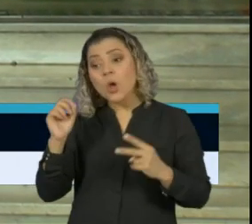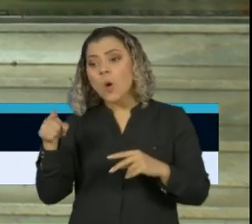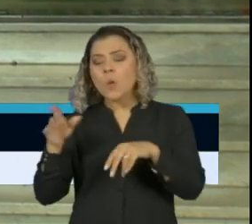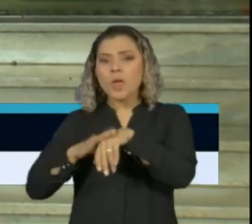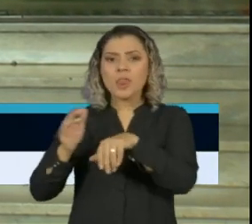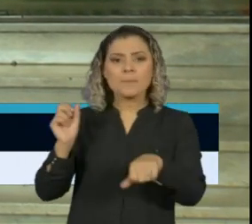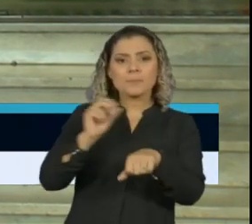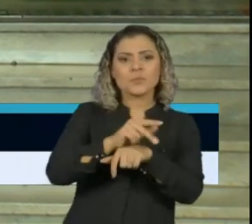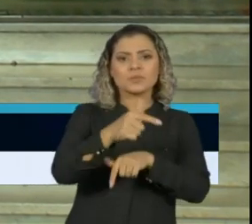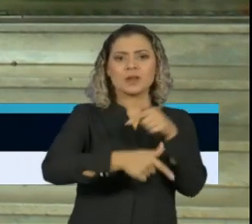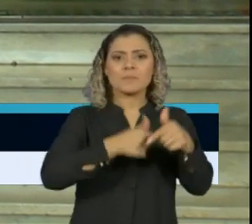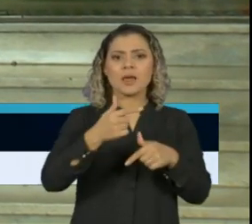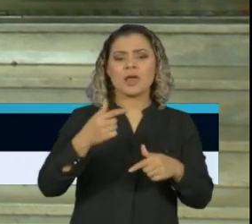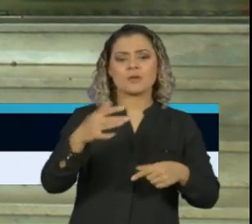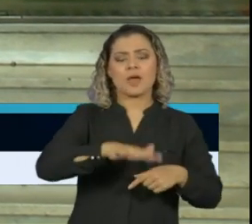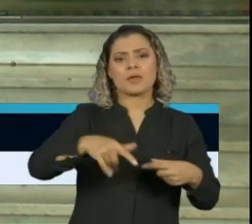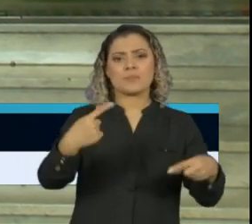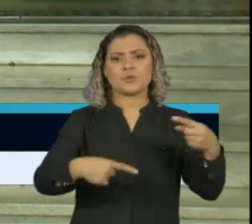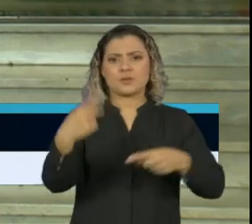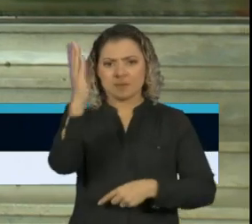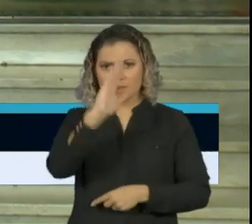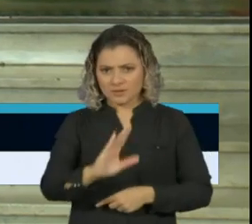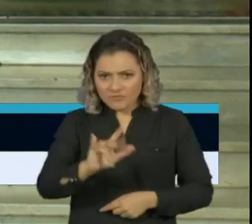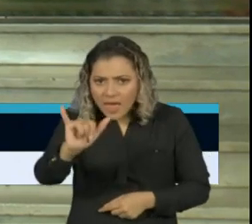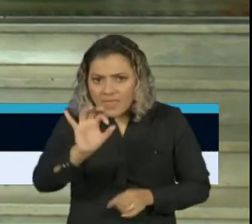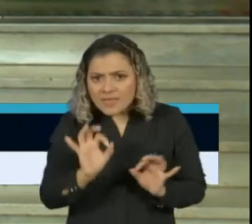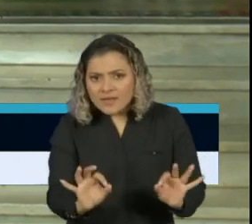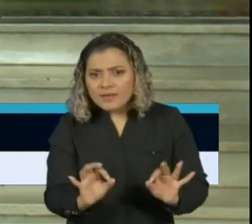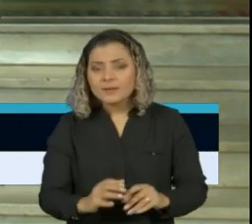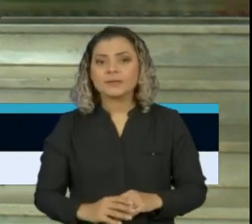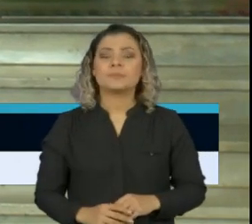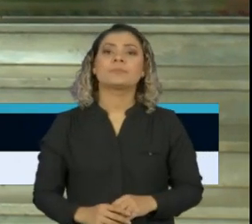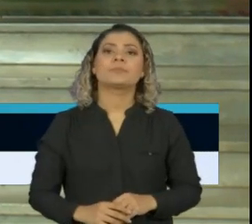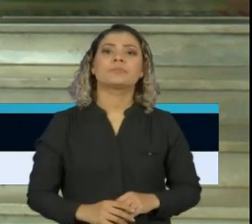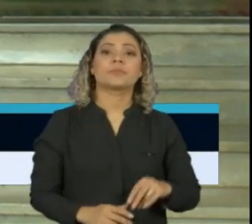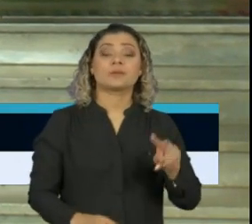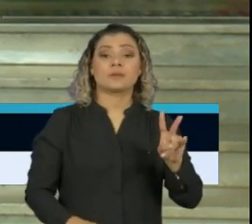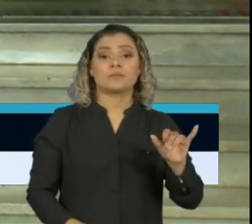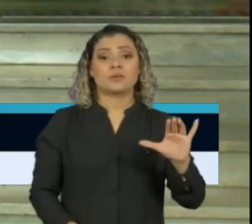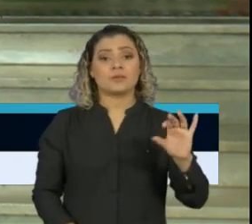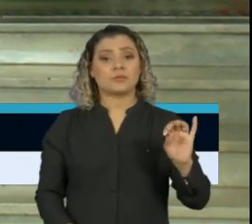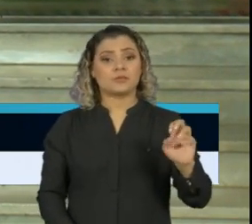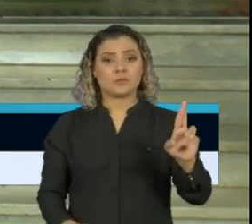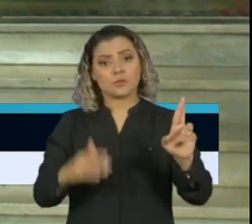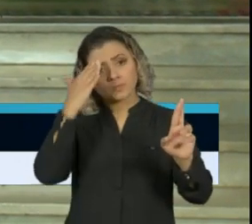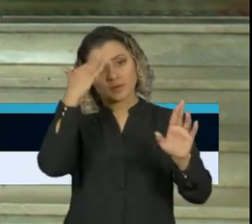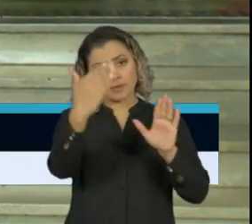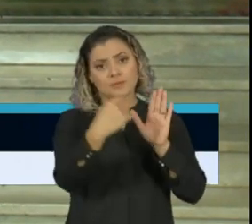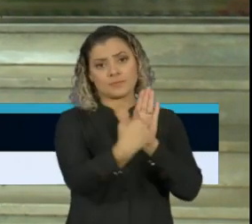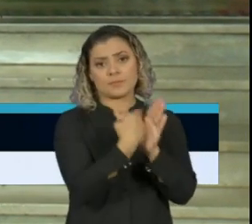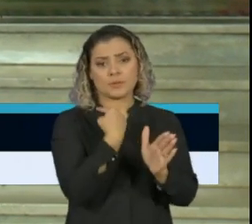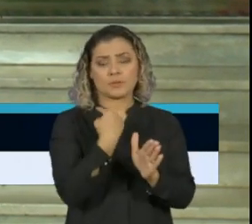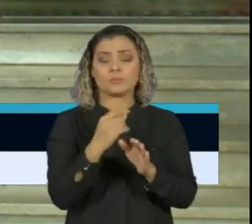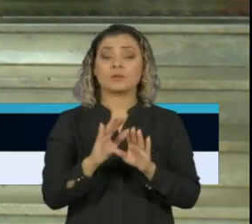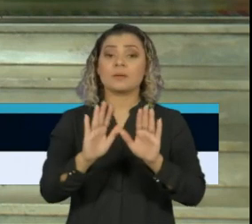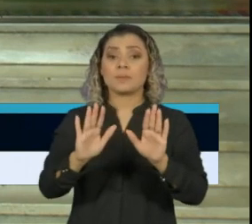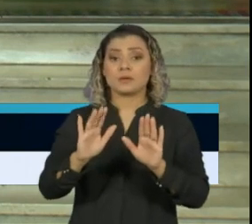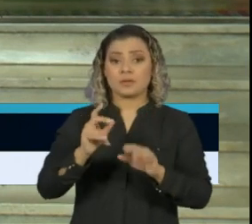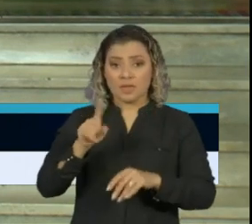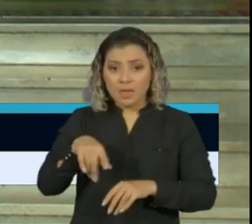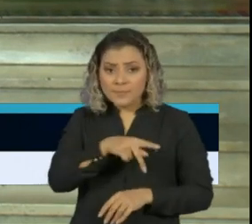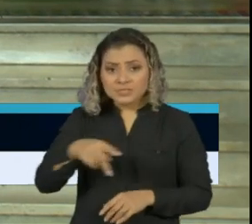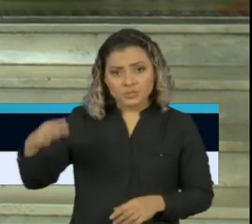outro papel importante na política brasileira. Obrigado. Vitor, obrigado pela pergunta. Não foi um tiro no